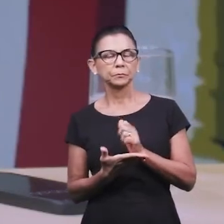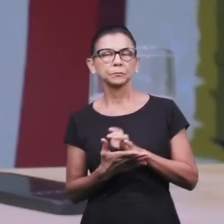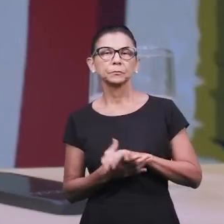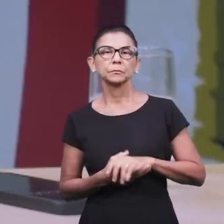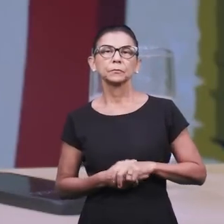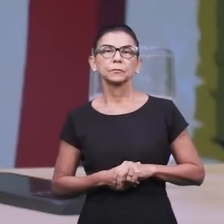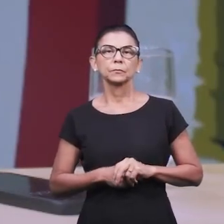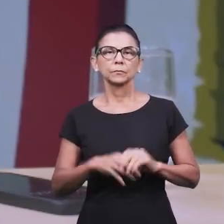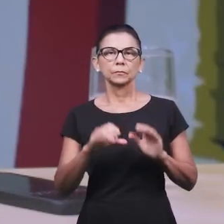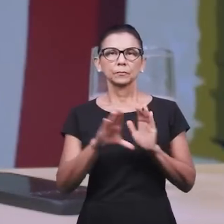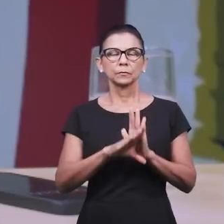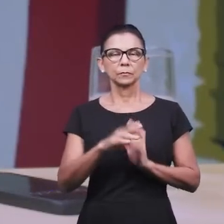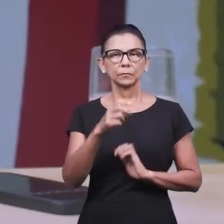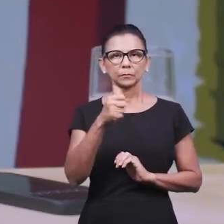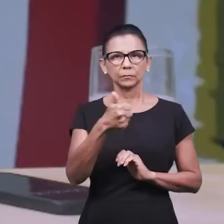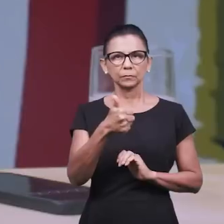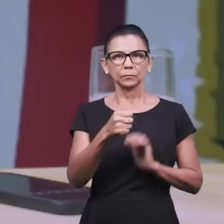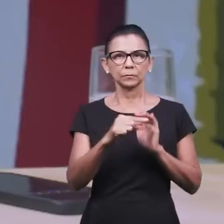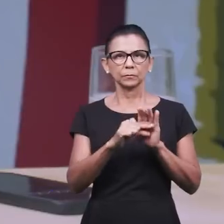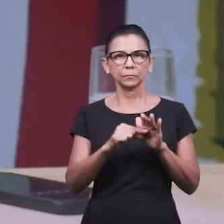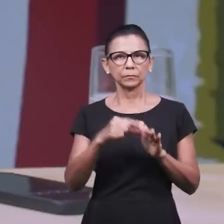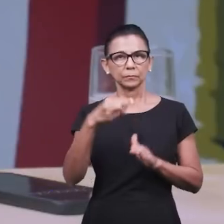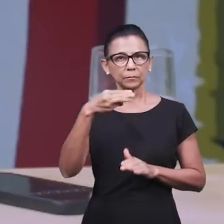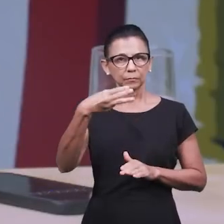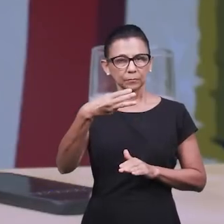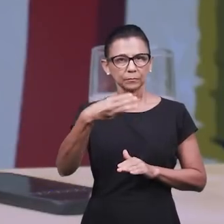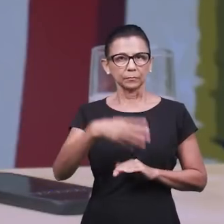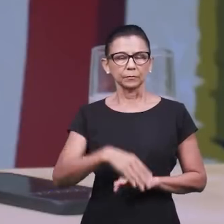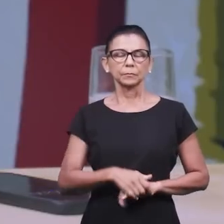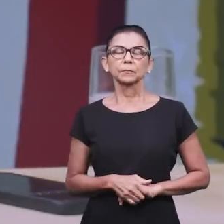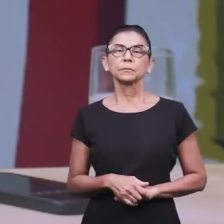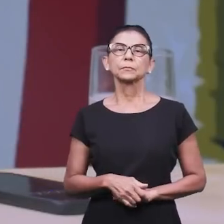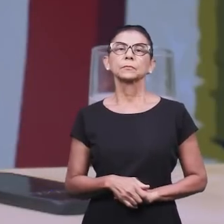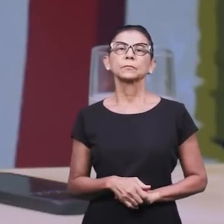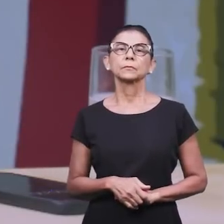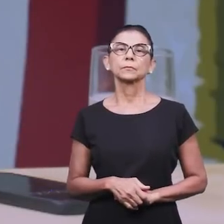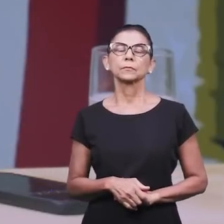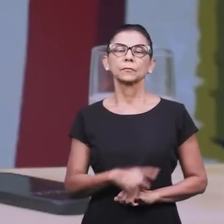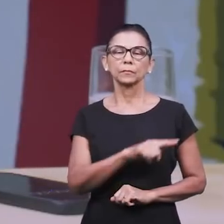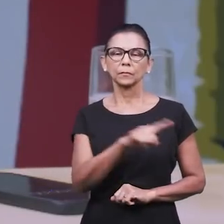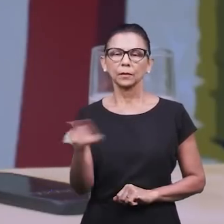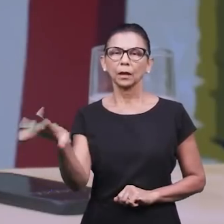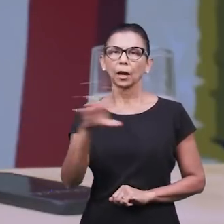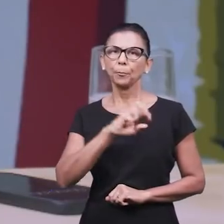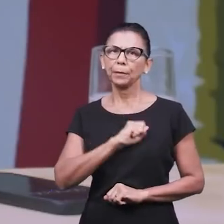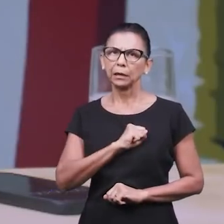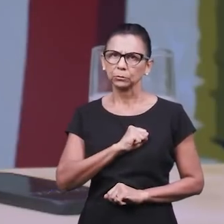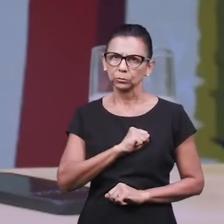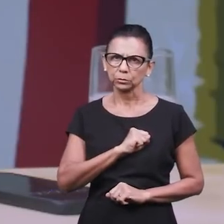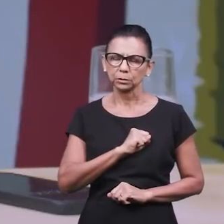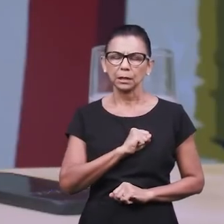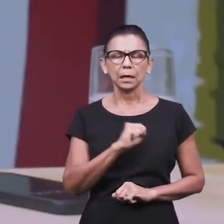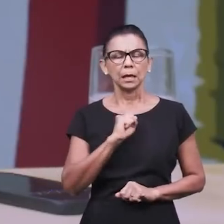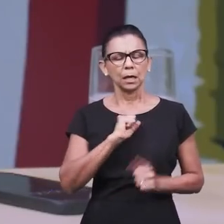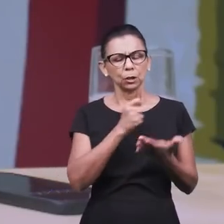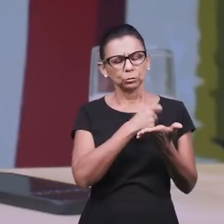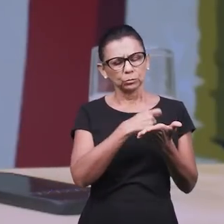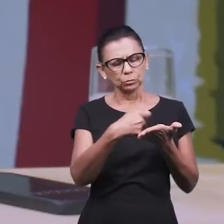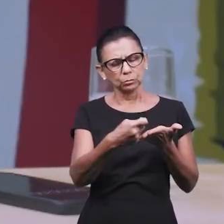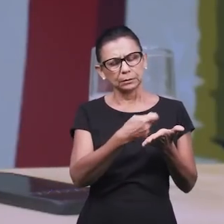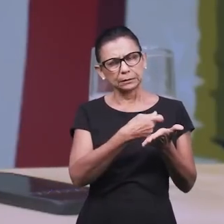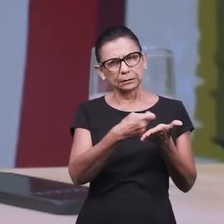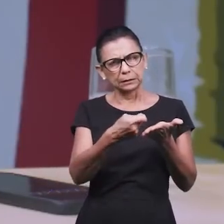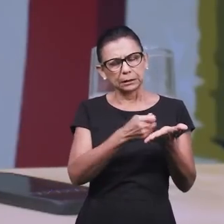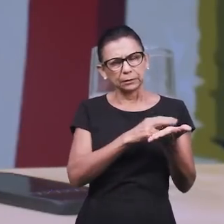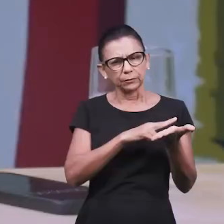edição o capítulo 1, verso 3 do livro de Judas, que diz assim: Amados, procurando eu